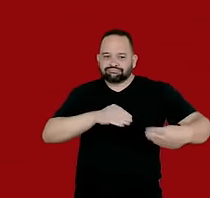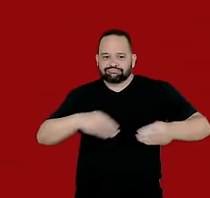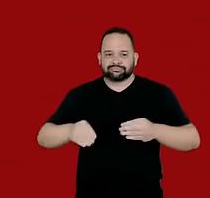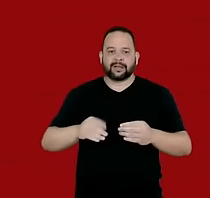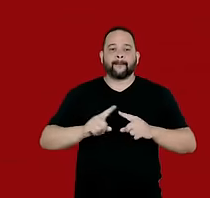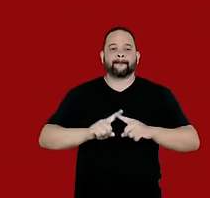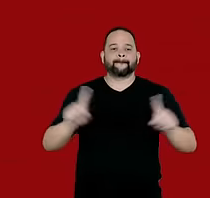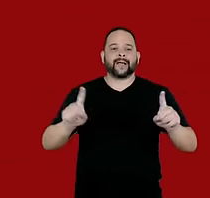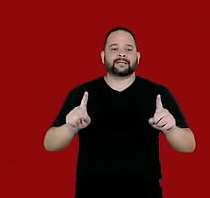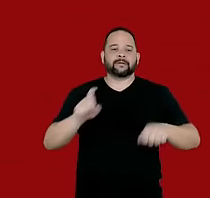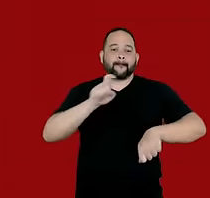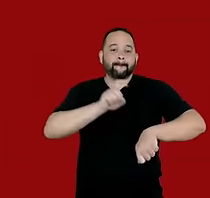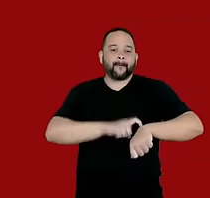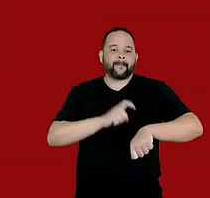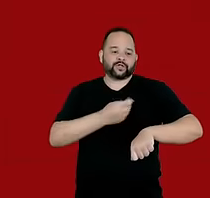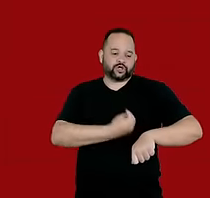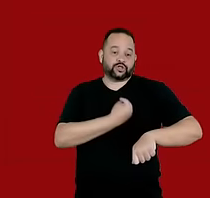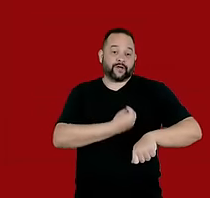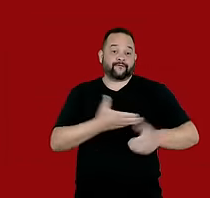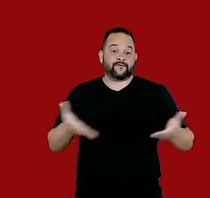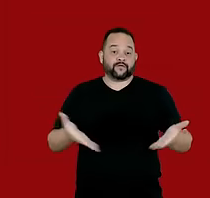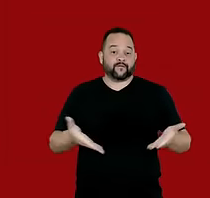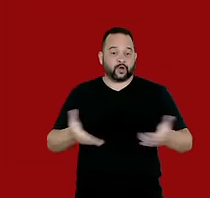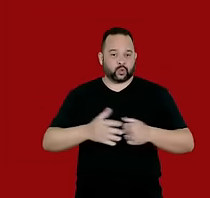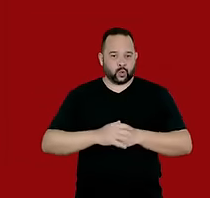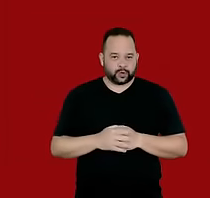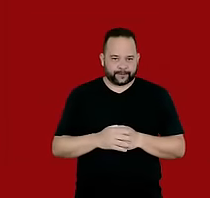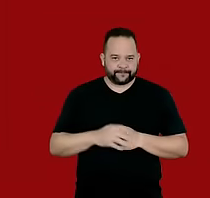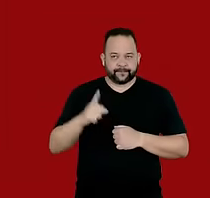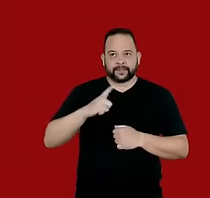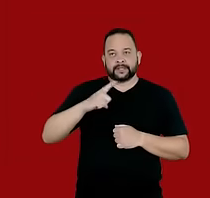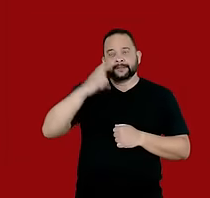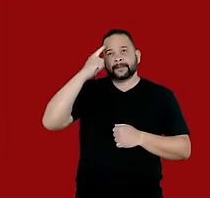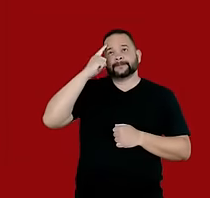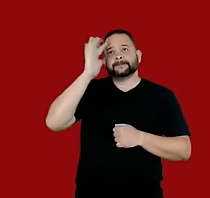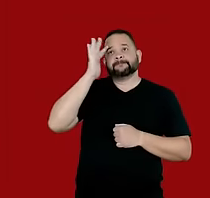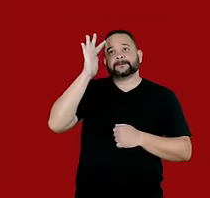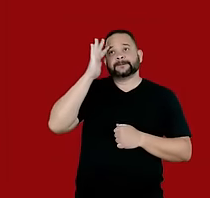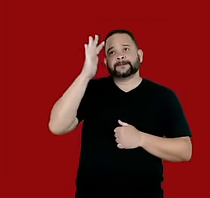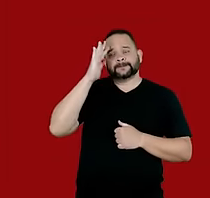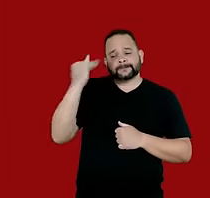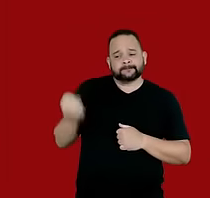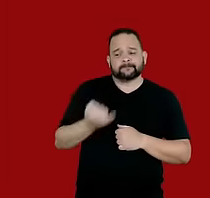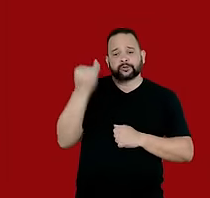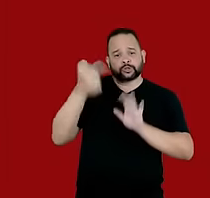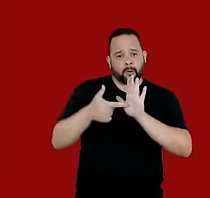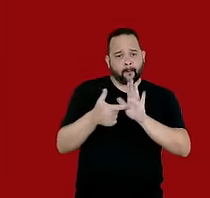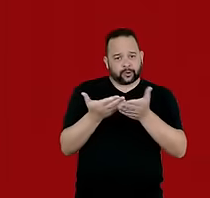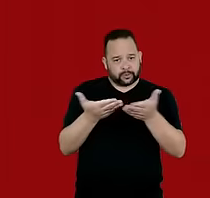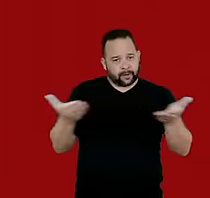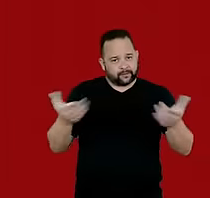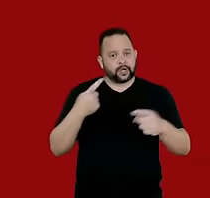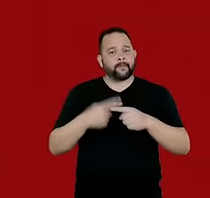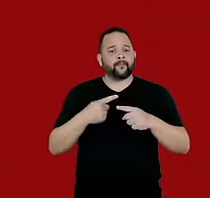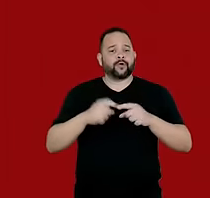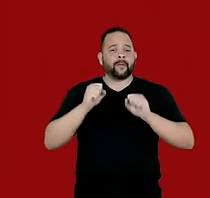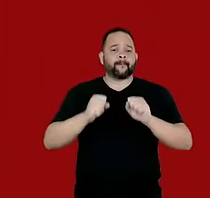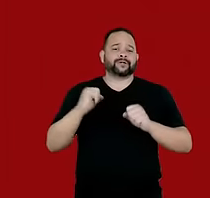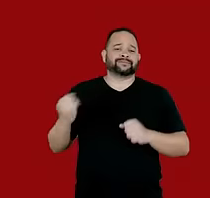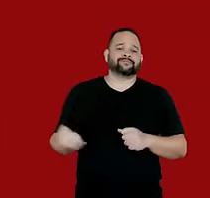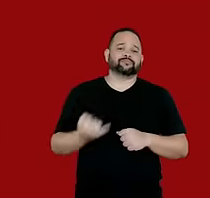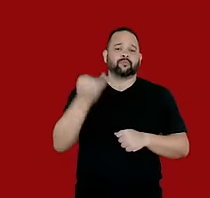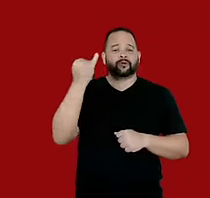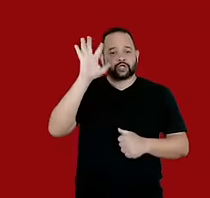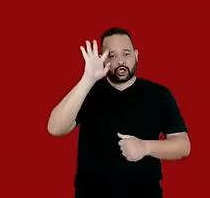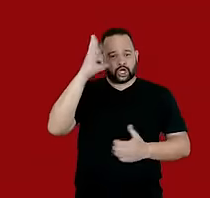ciclo que a gente tá vivendo que abre uma perspectiva que seria interessante a gente passar para vocês porque pode ser muito importante na decisão da política